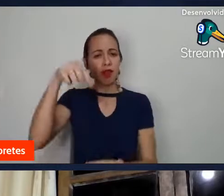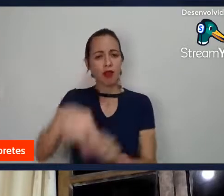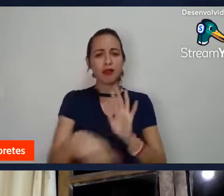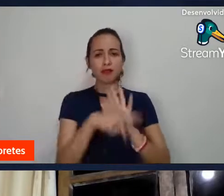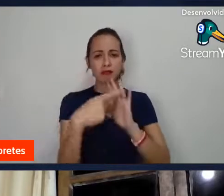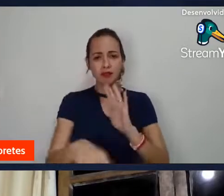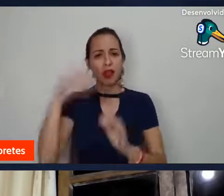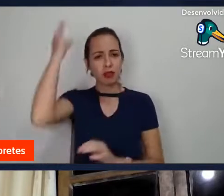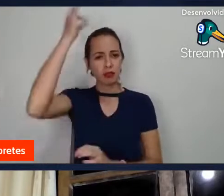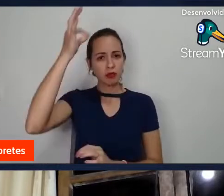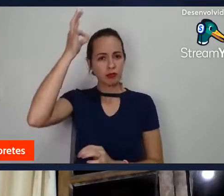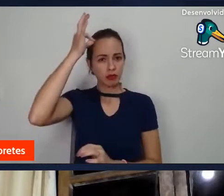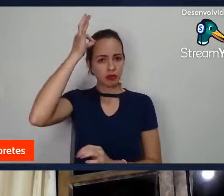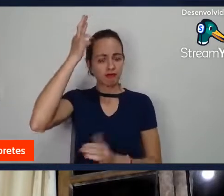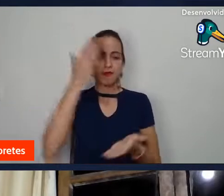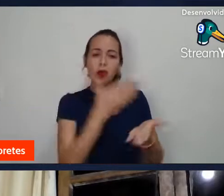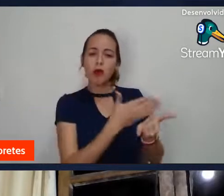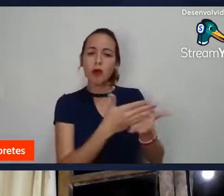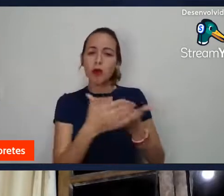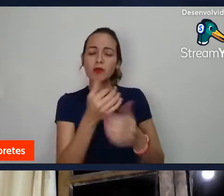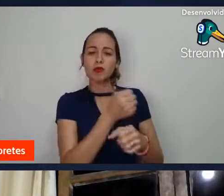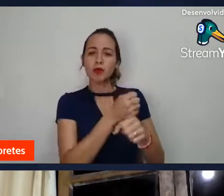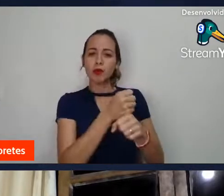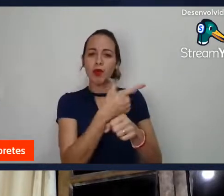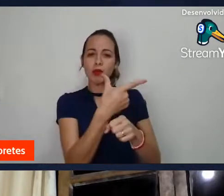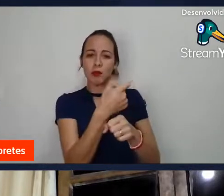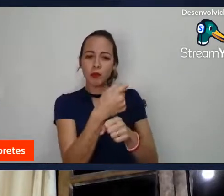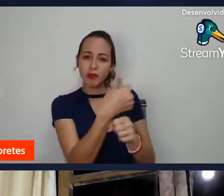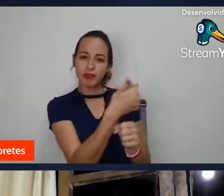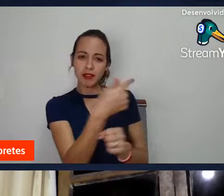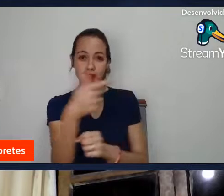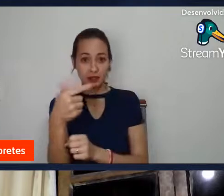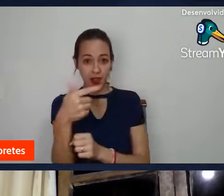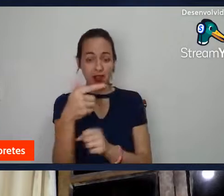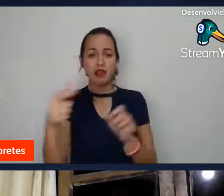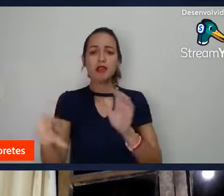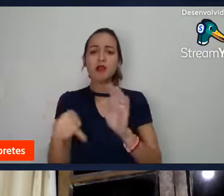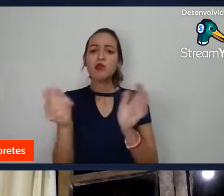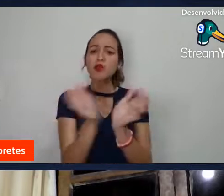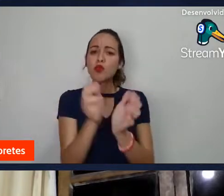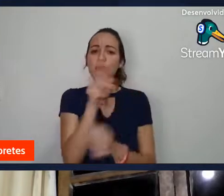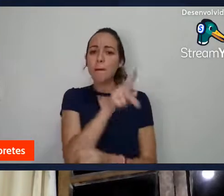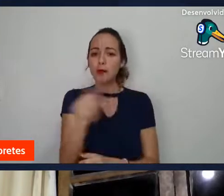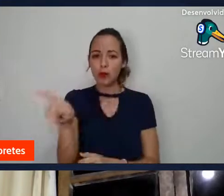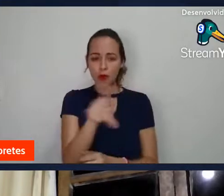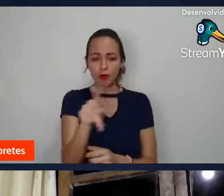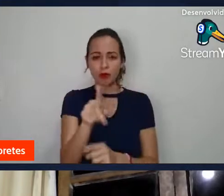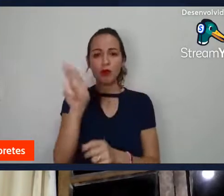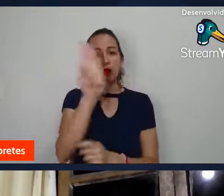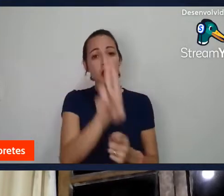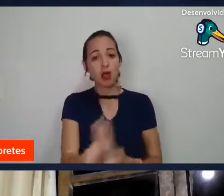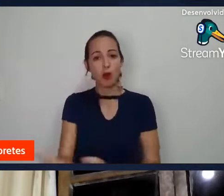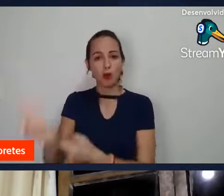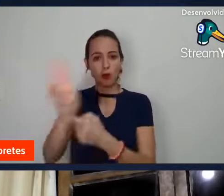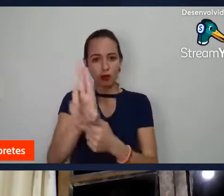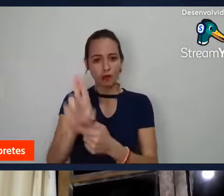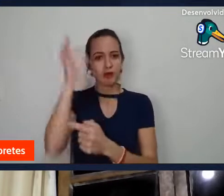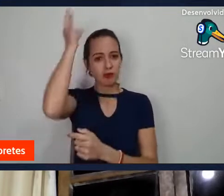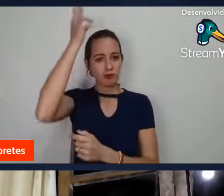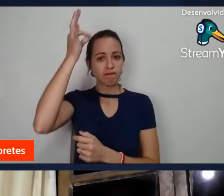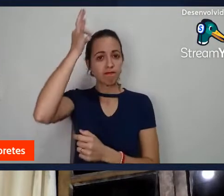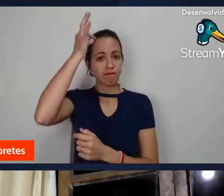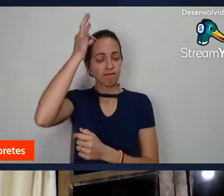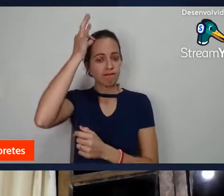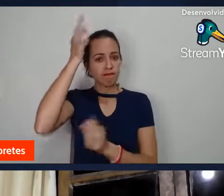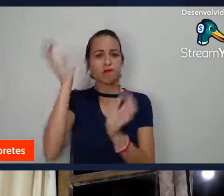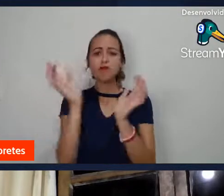um início em 2017, com professores da universidade, dos movimentos sociais, dos sindicatos se reunindo, e